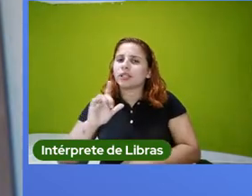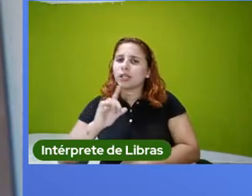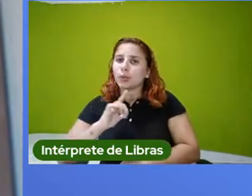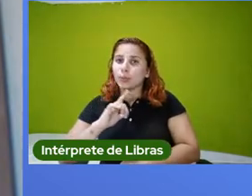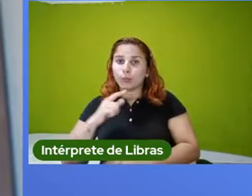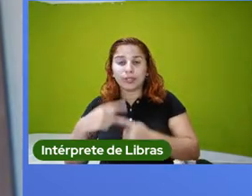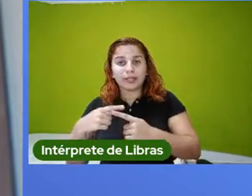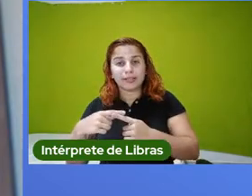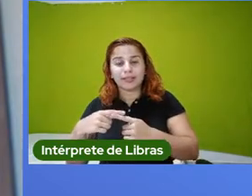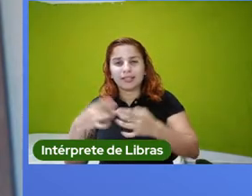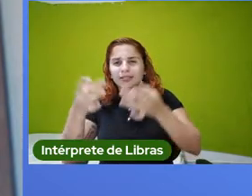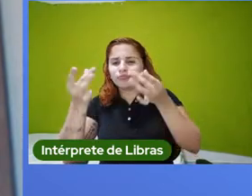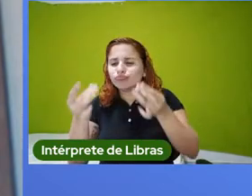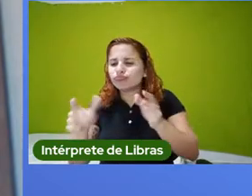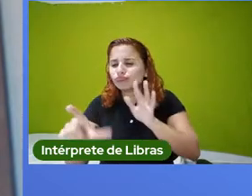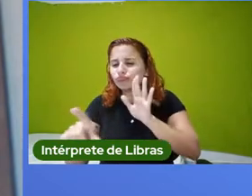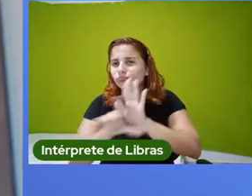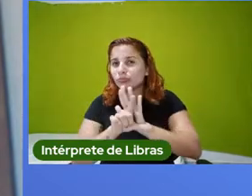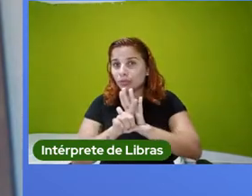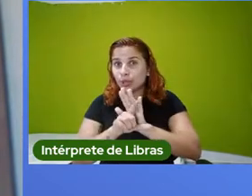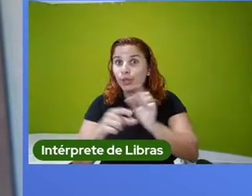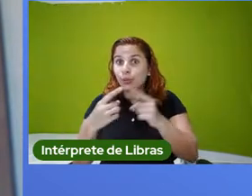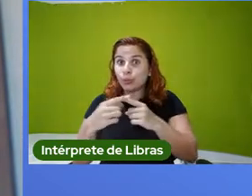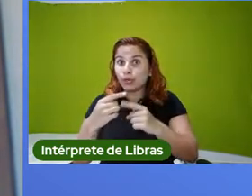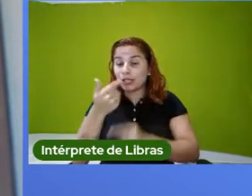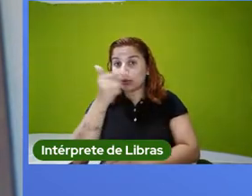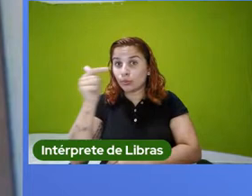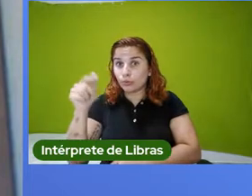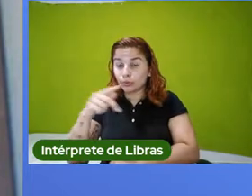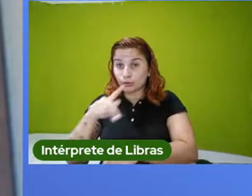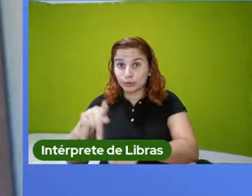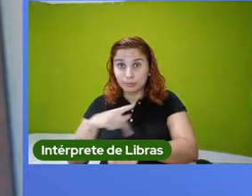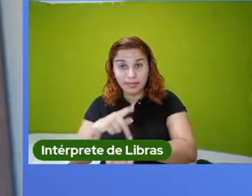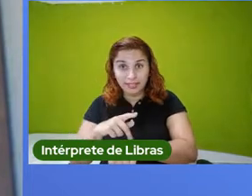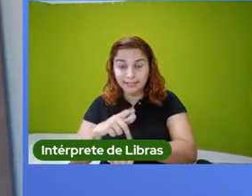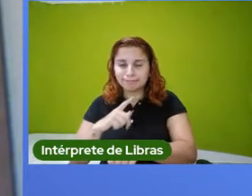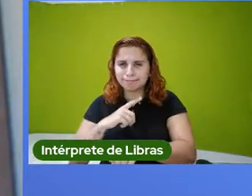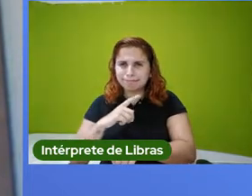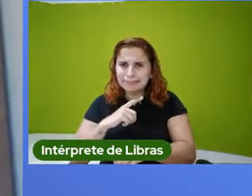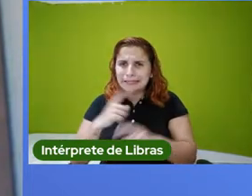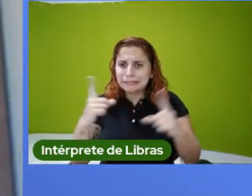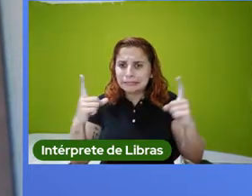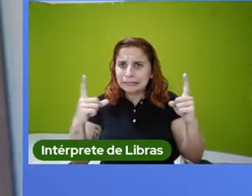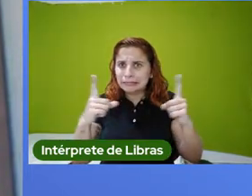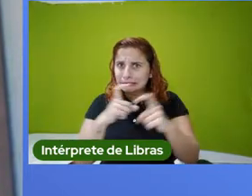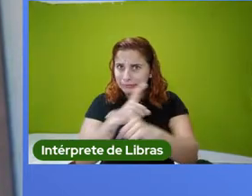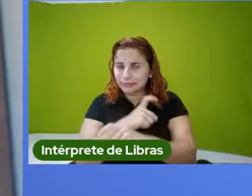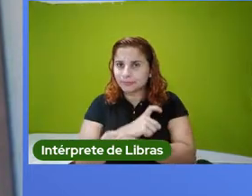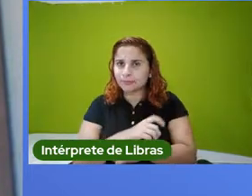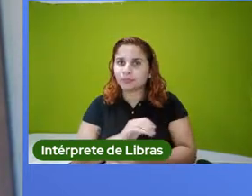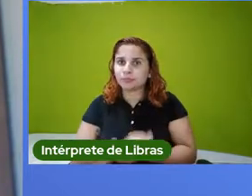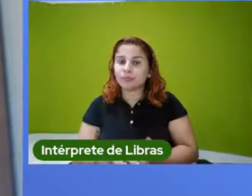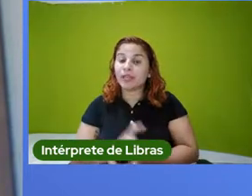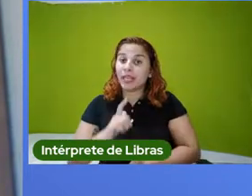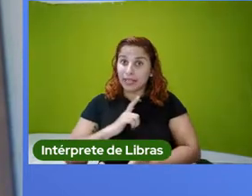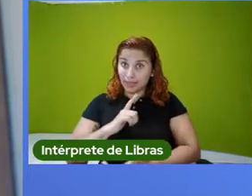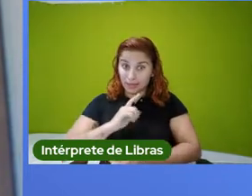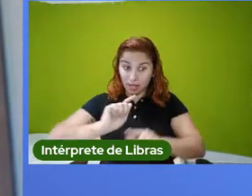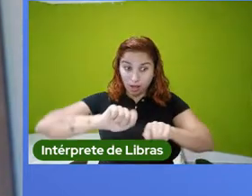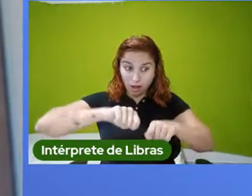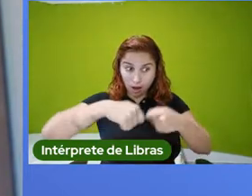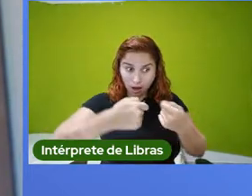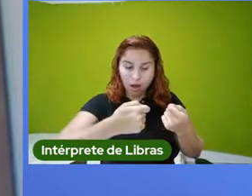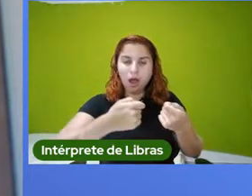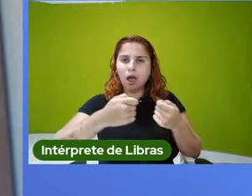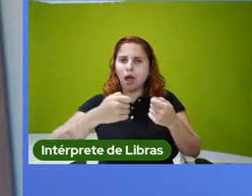regulamentação, porque muitos países também enfrentam esse desafio. Tem o benefício assistencial, agora a promoção da inclusão no